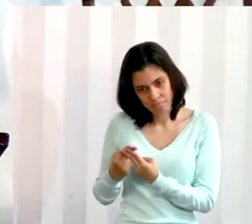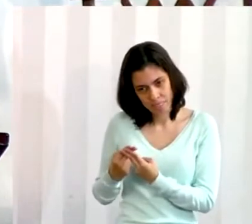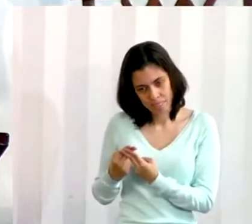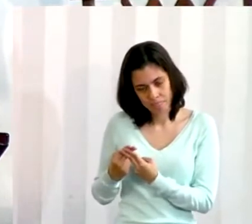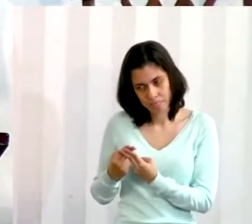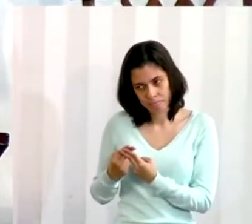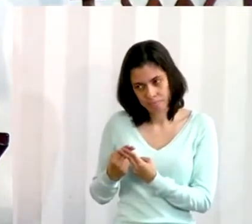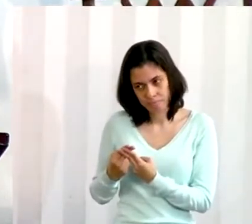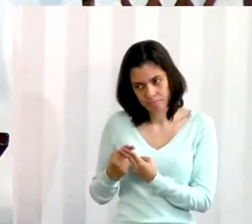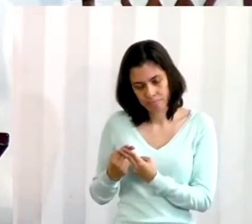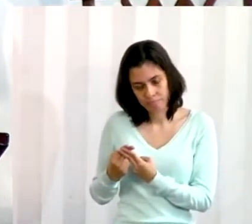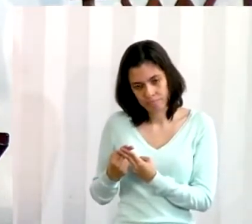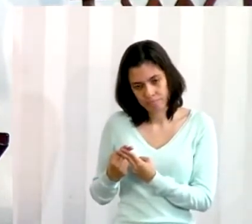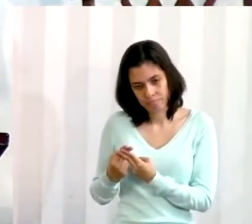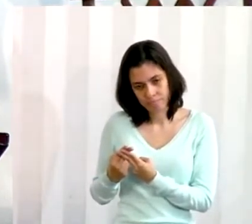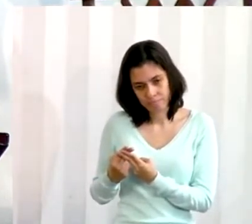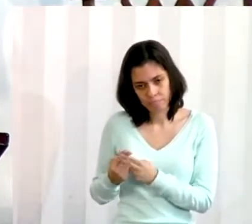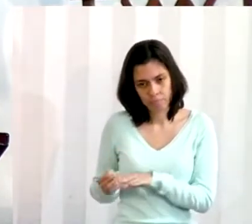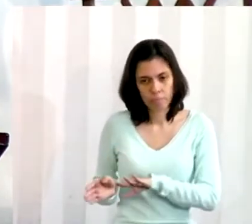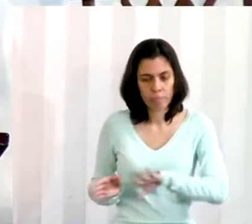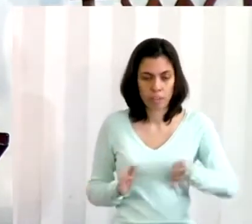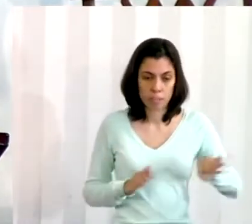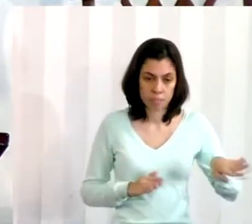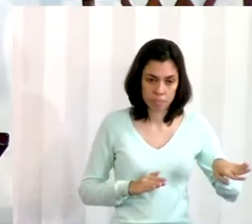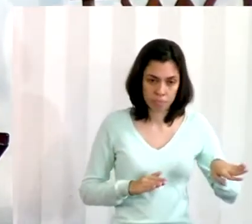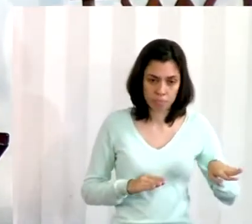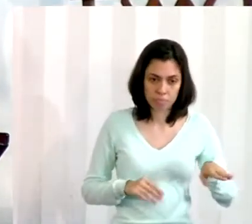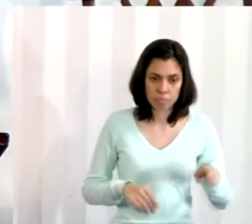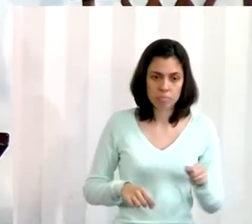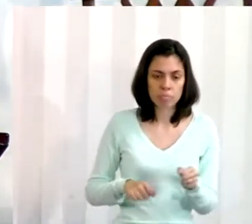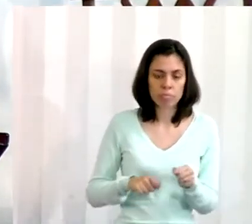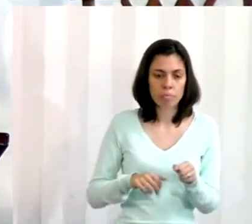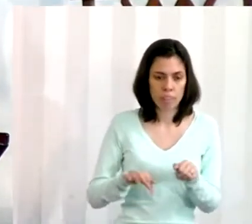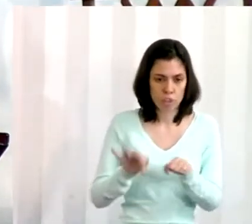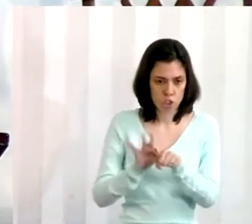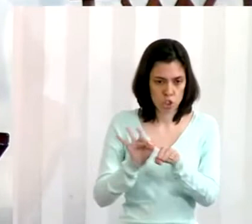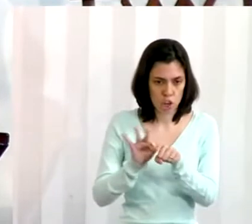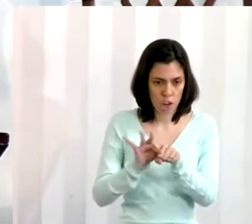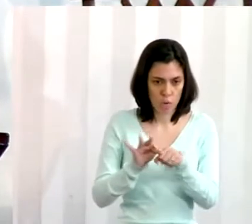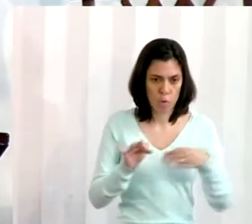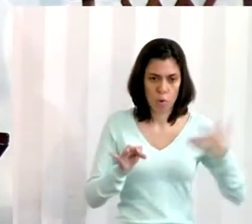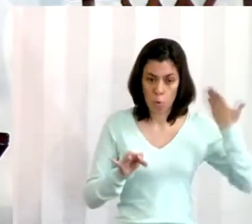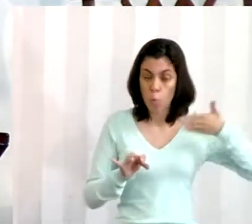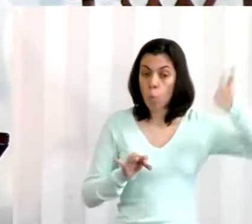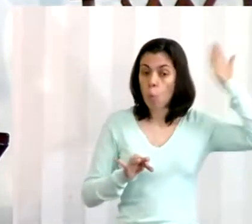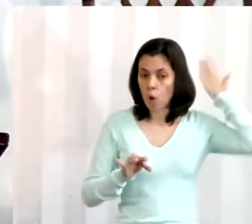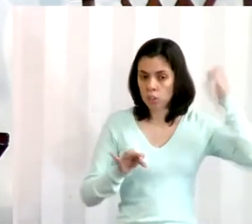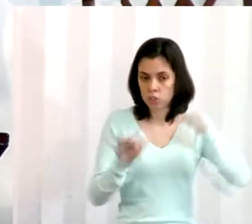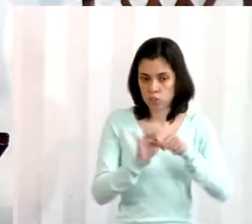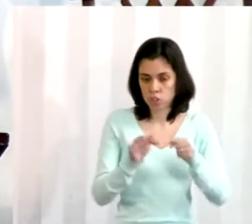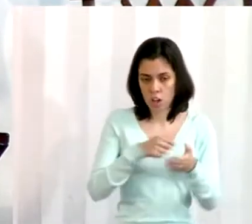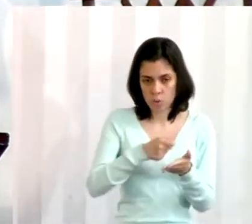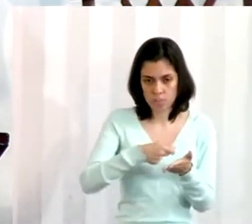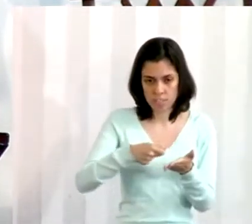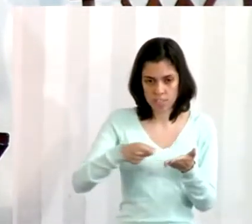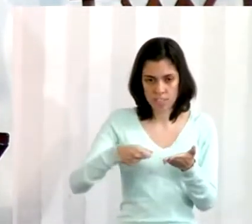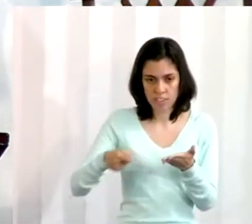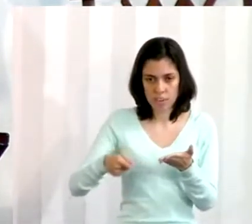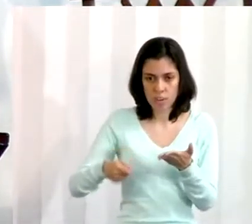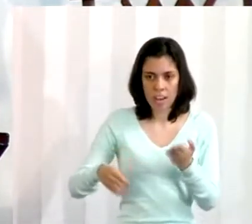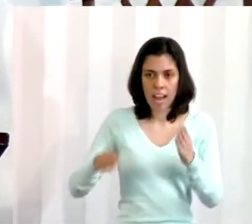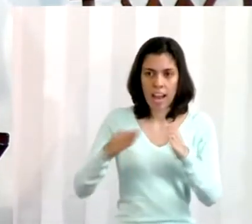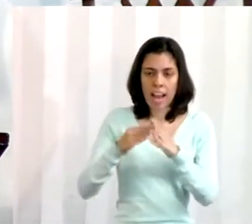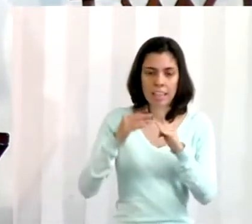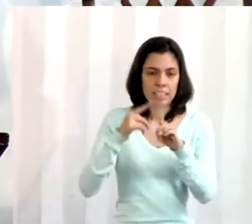se alvoroçar. Ela começava a duvidar, porque a palavra de Deus sempre foi dita, o Senhor Jesus